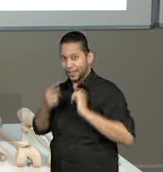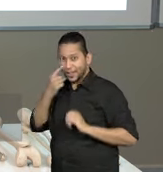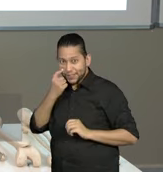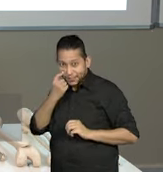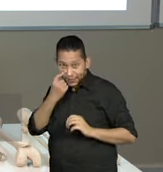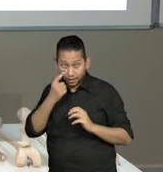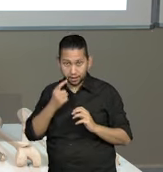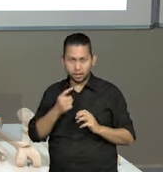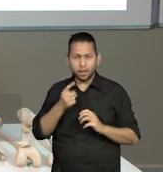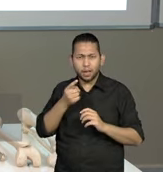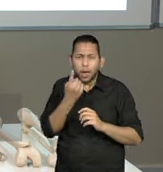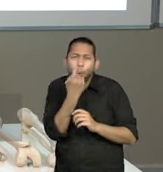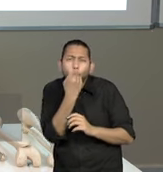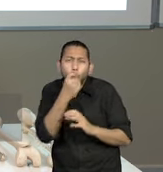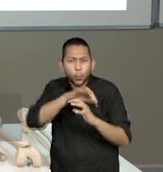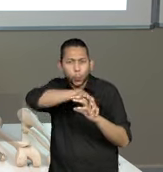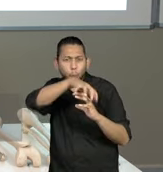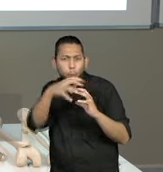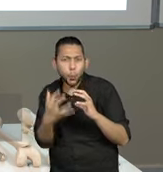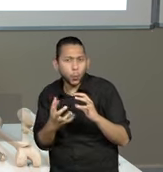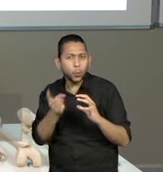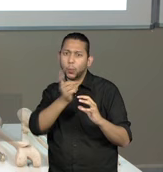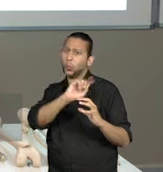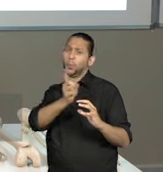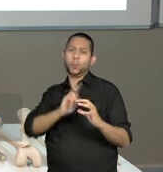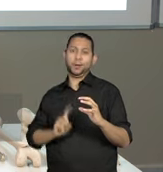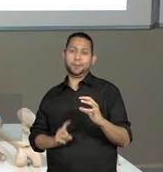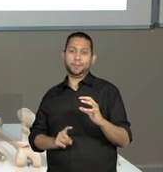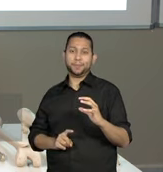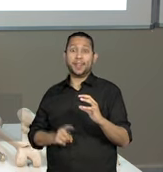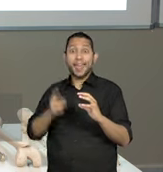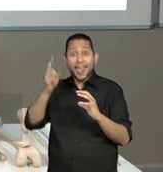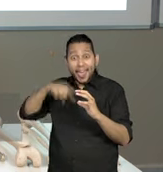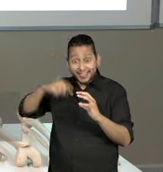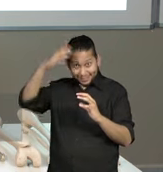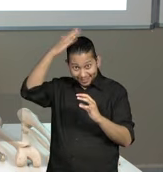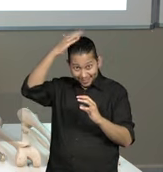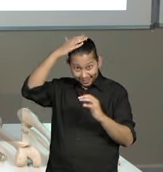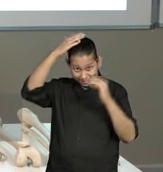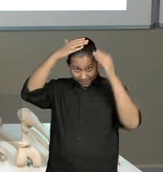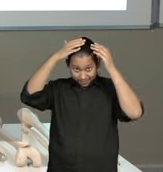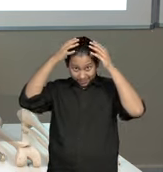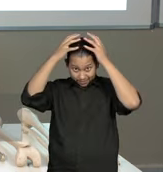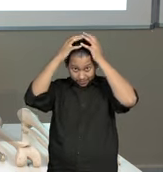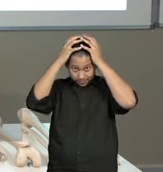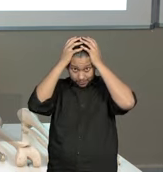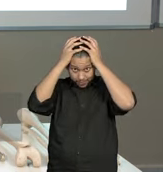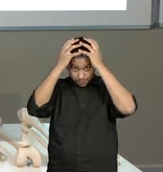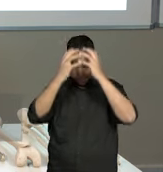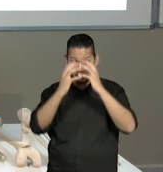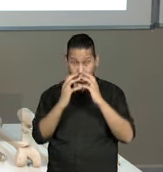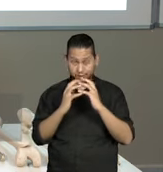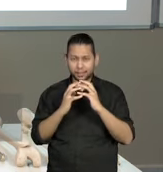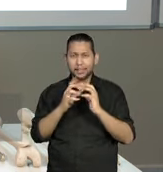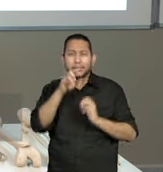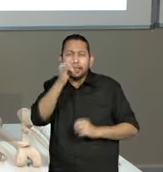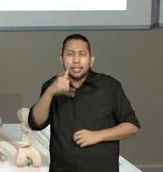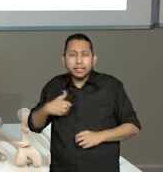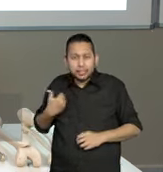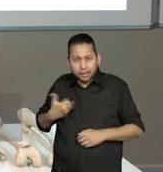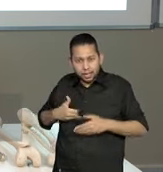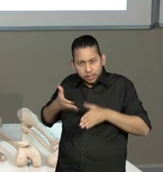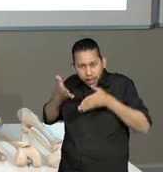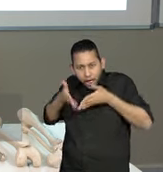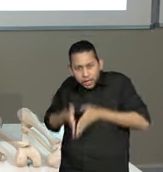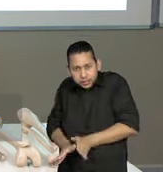superior da cabeça, eles não são totalmente fechados até aproximadamente 1 ano e meio de